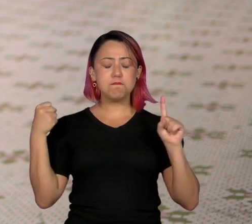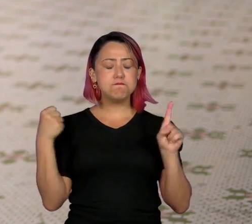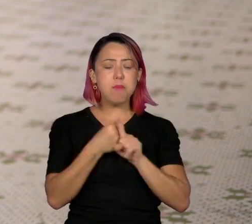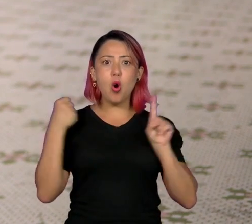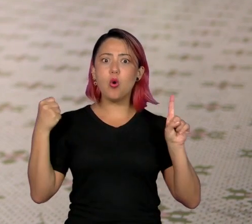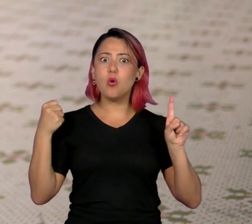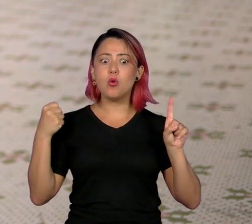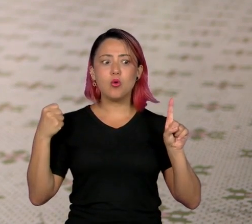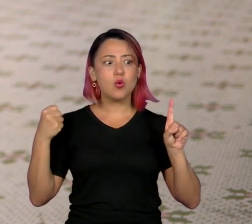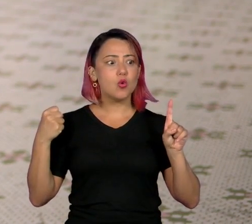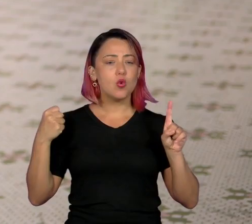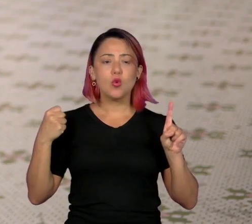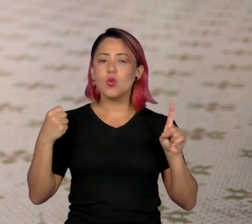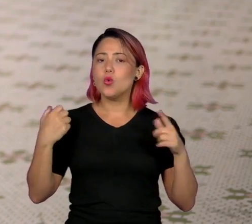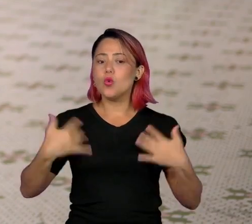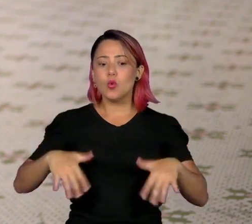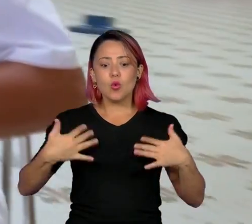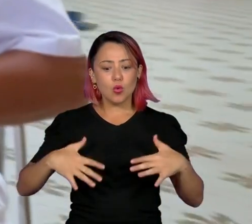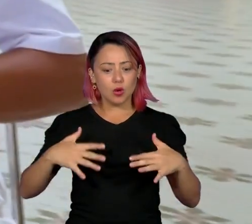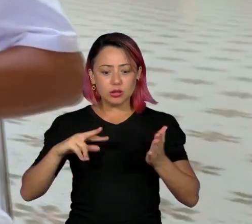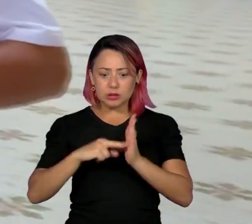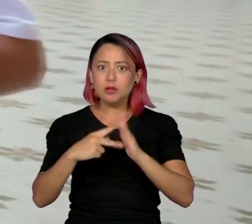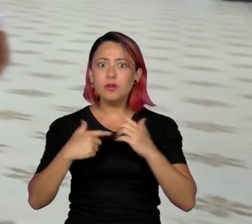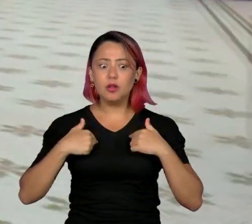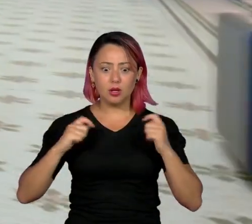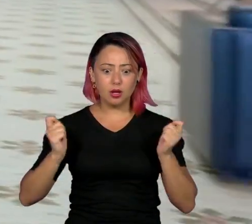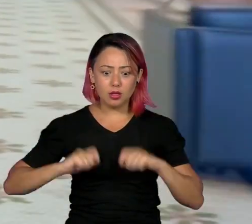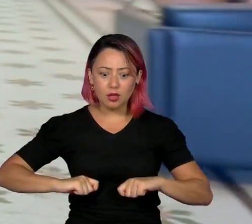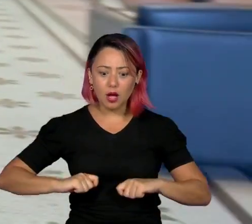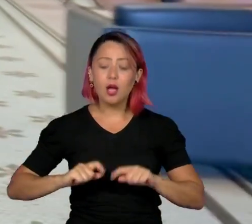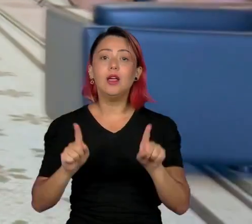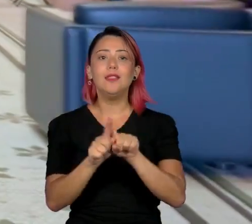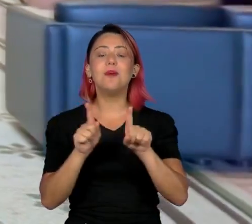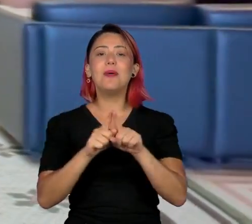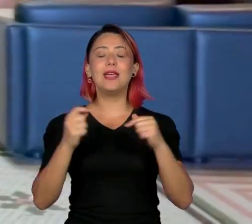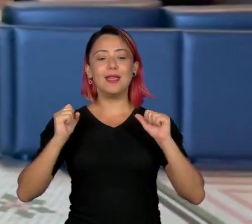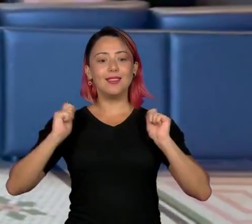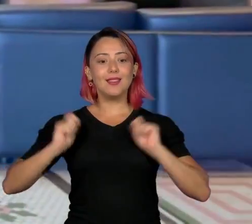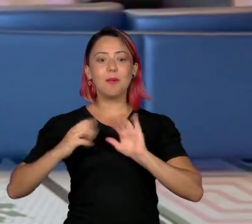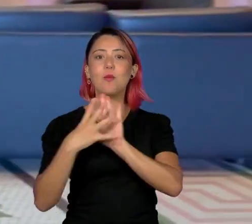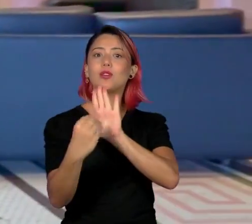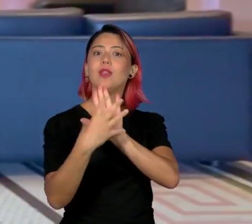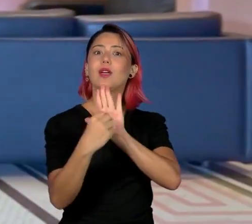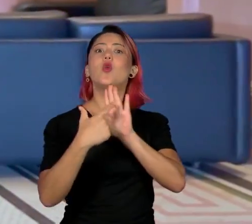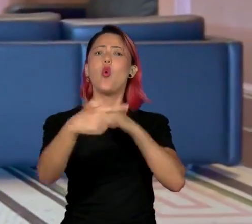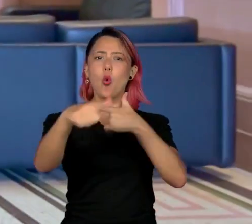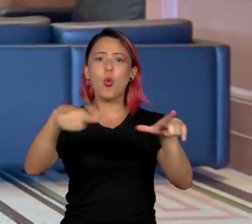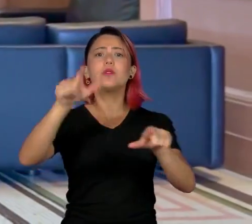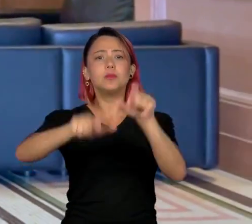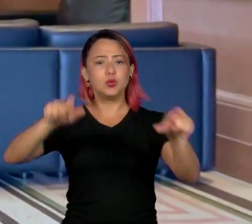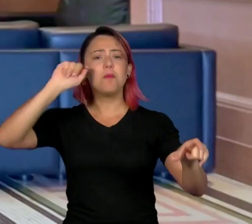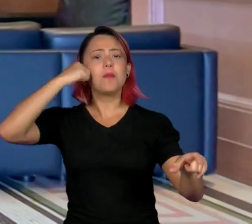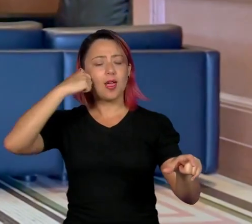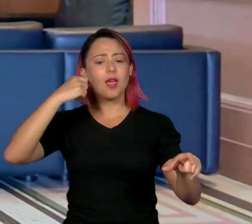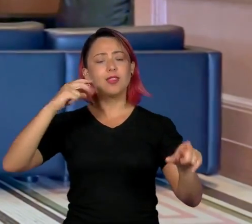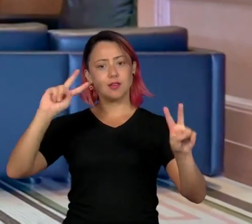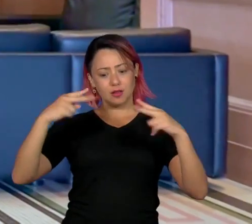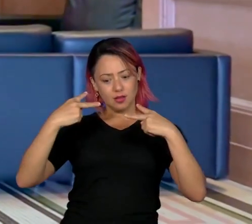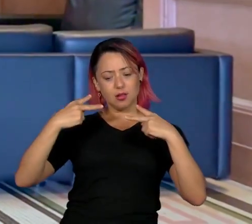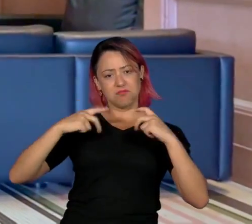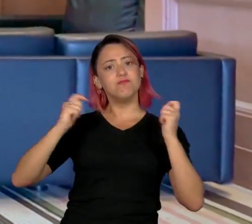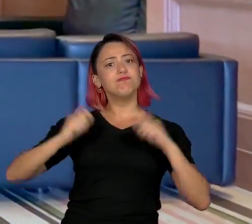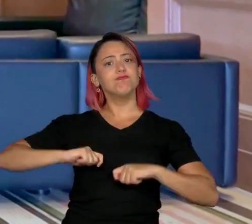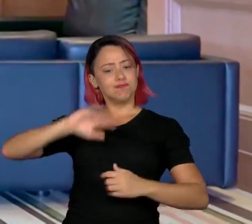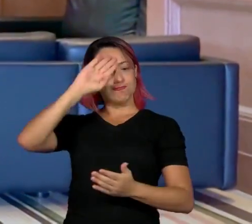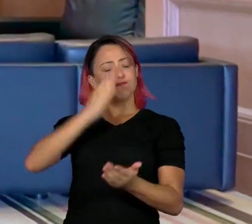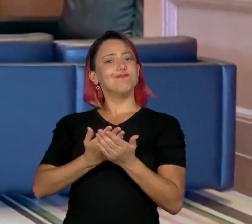Que eu posso estar ajudando outras pessoas negras a lutar e ver assim,